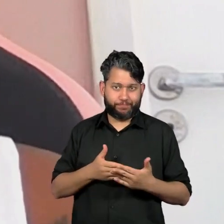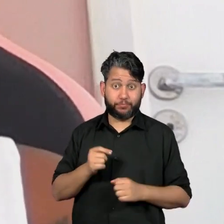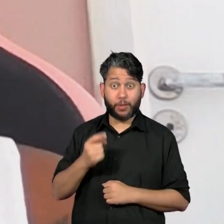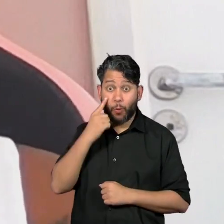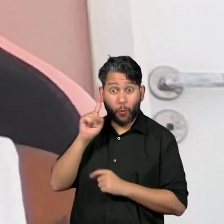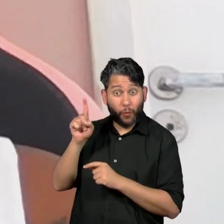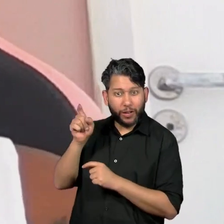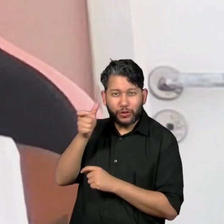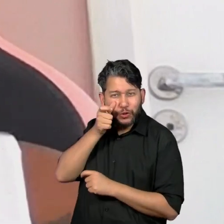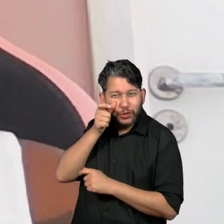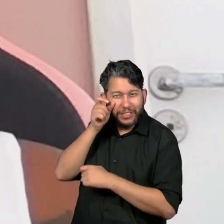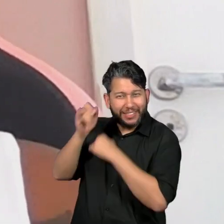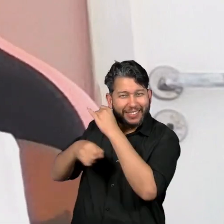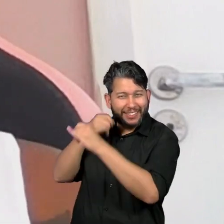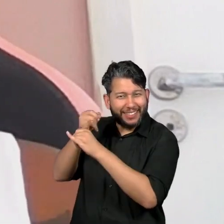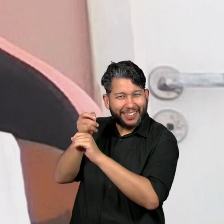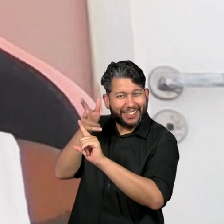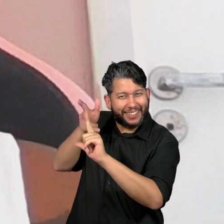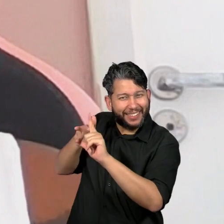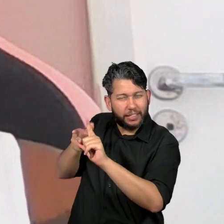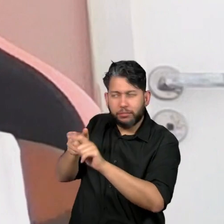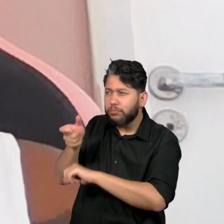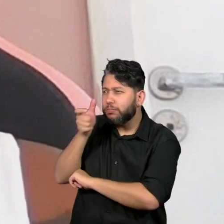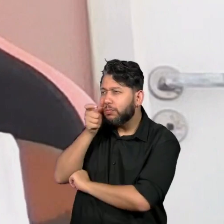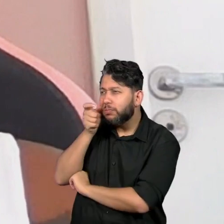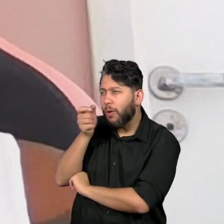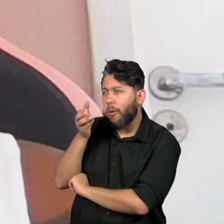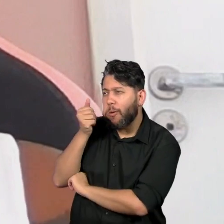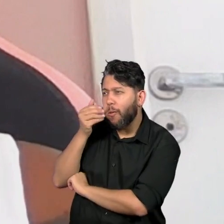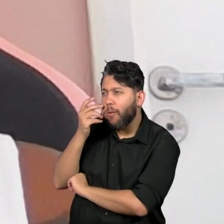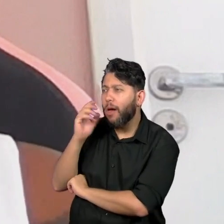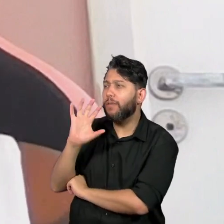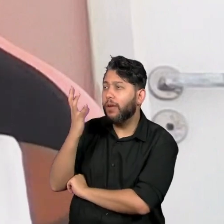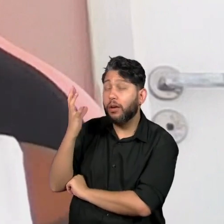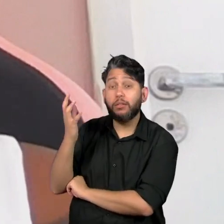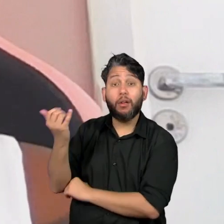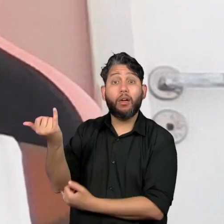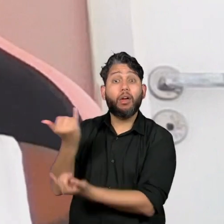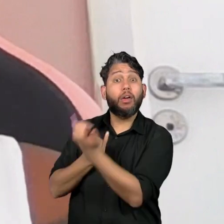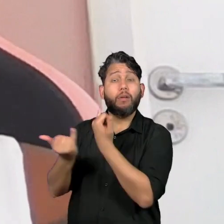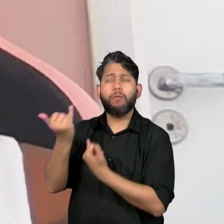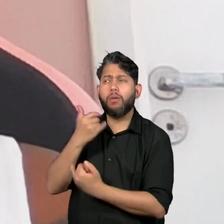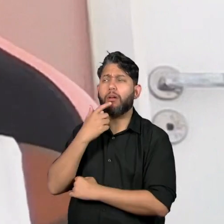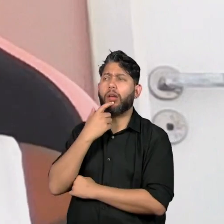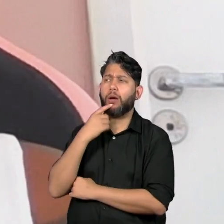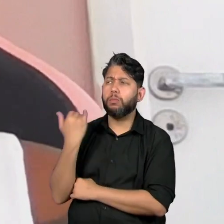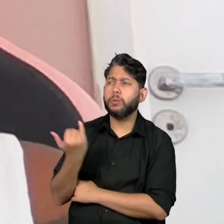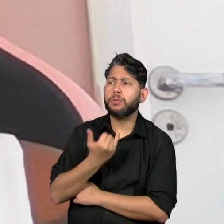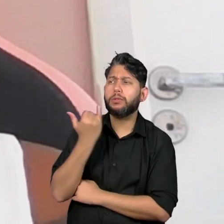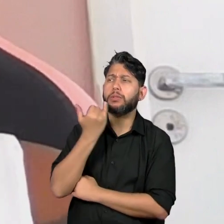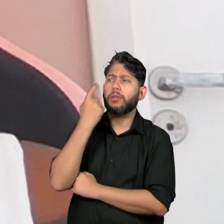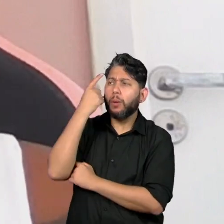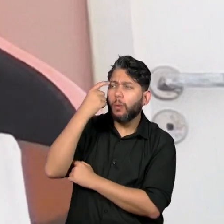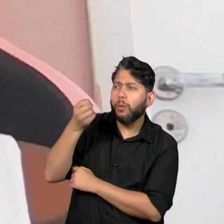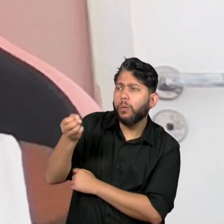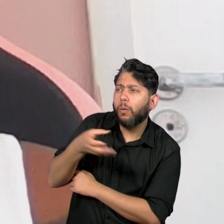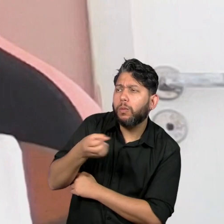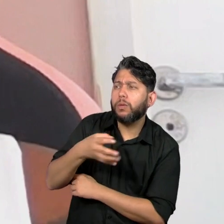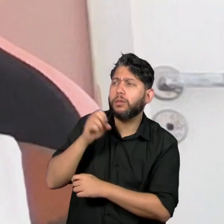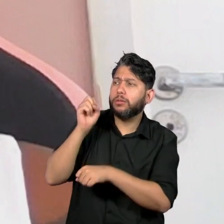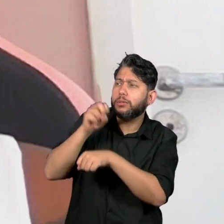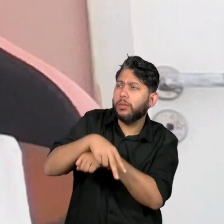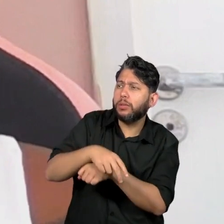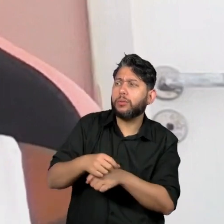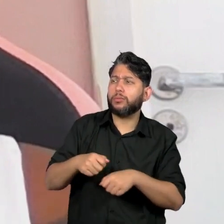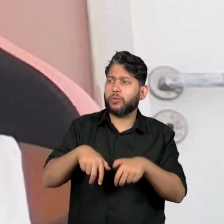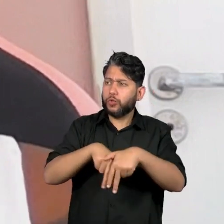esses eventos online, eu identifiquei que todo mundo falava da importância da inovação, né, e da